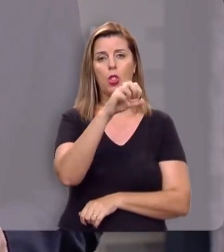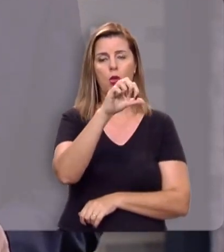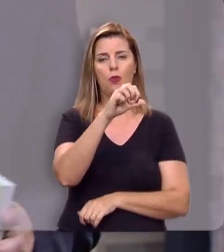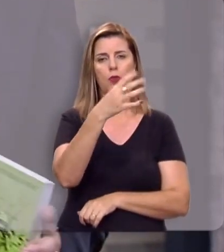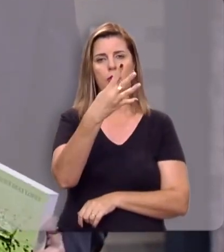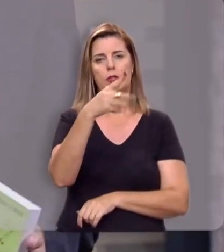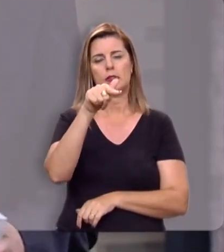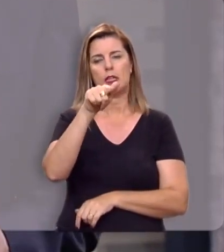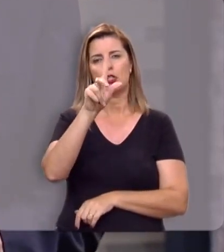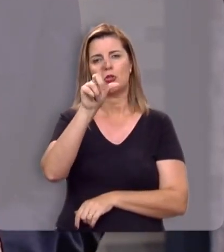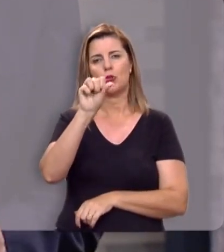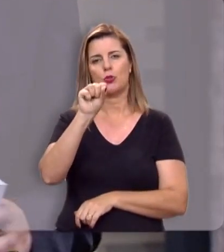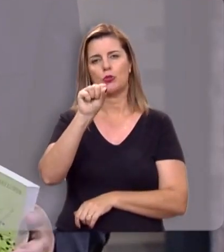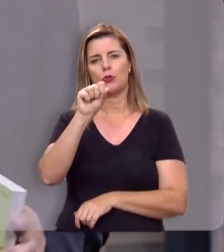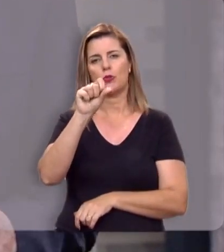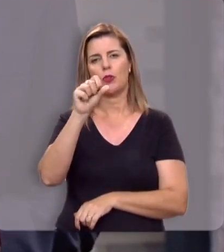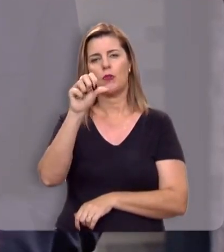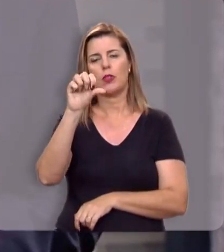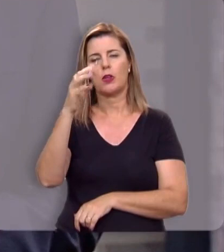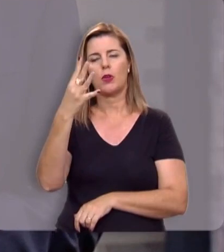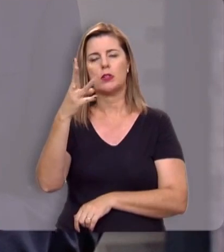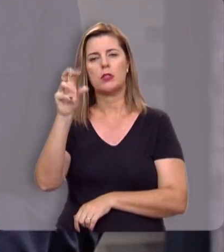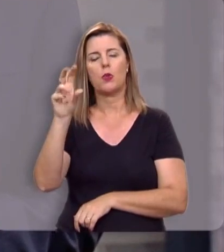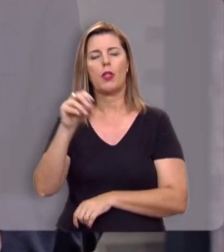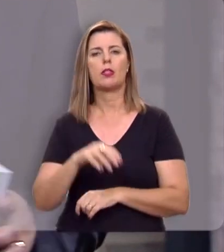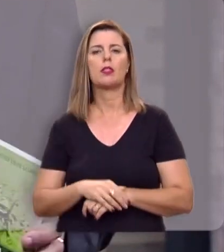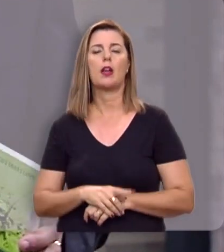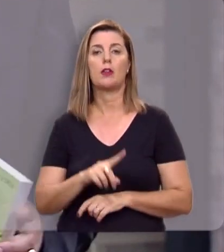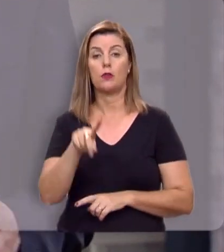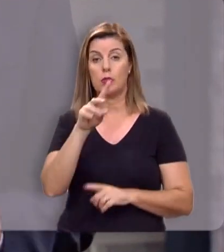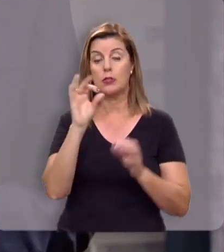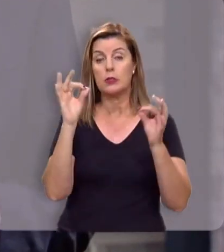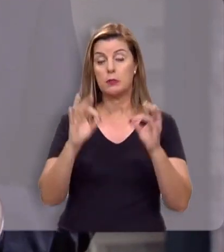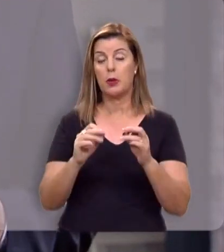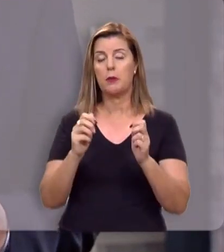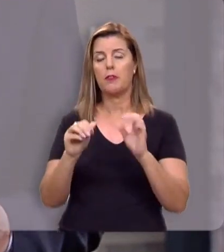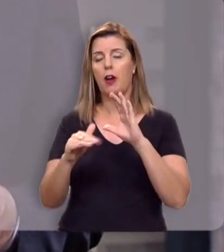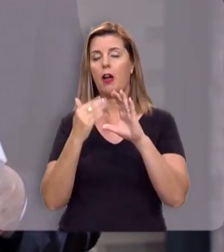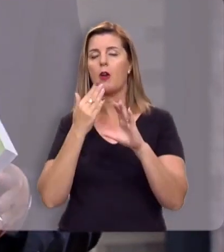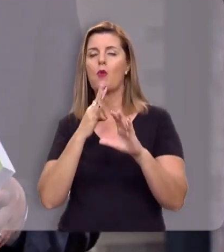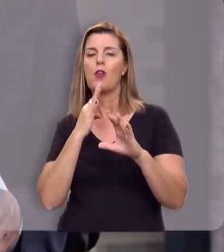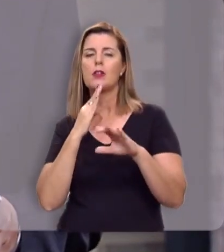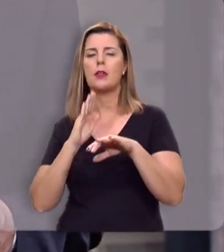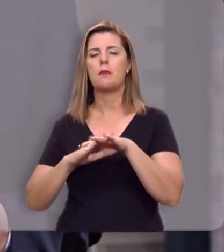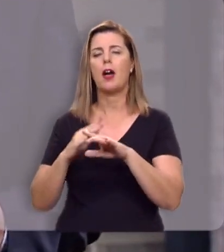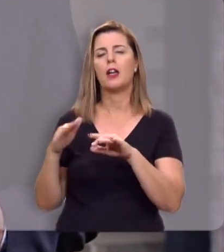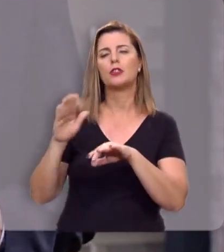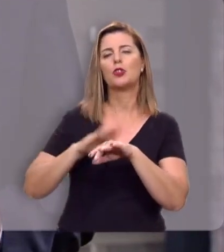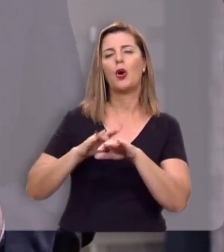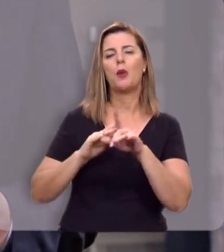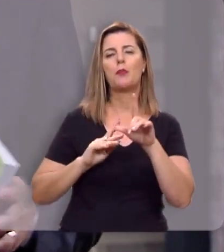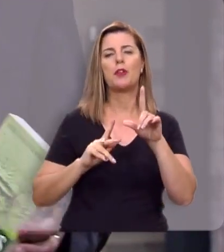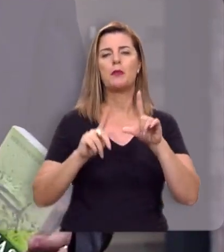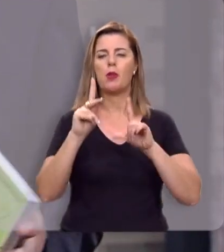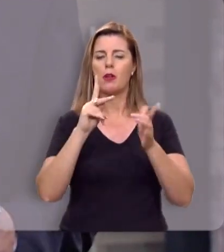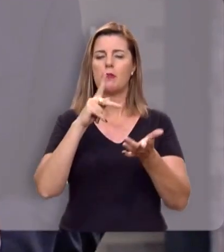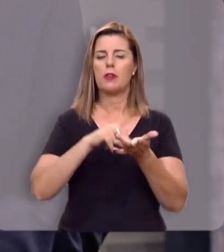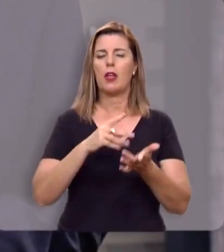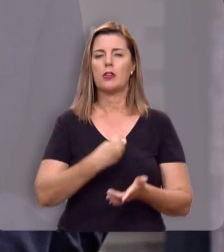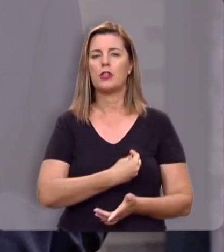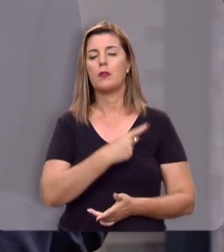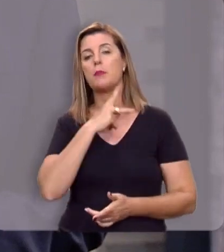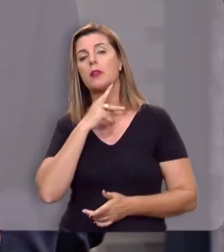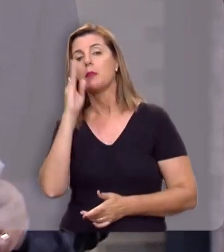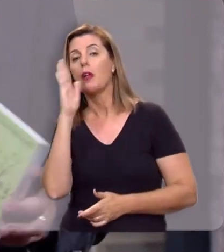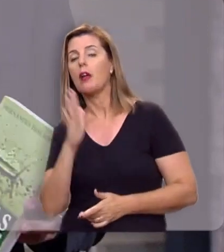11 947 18 94 50, dizendo que você quer conhecer mais sobre o Verdade e Vida, sobre a Igreja